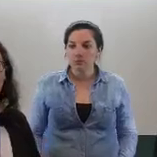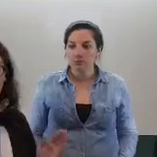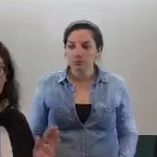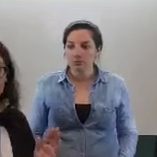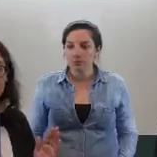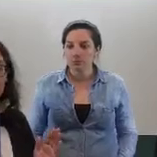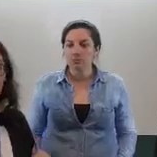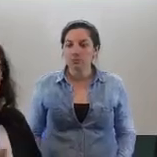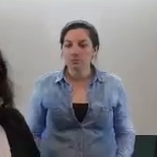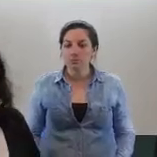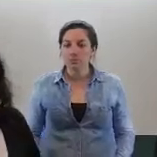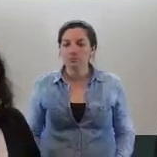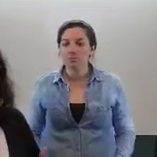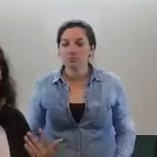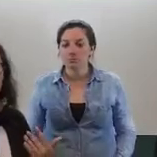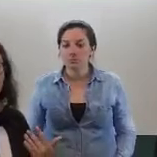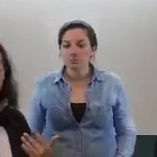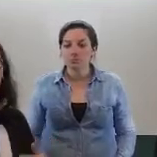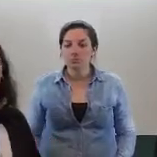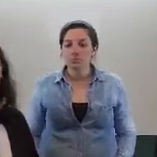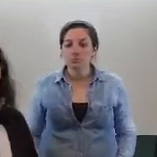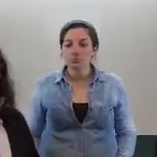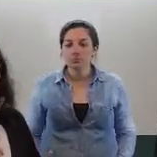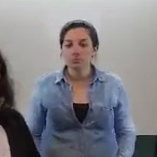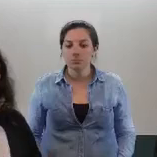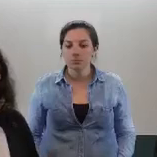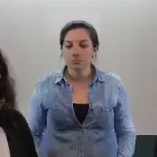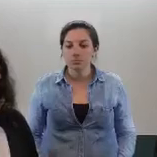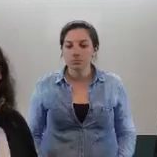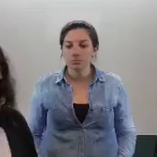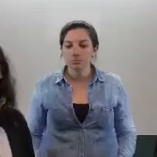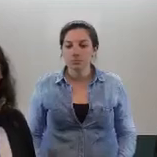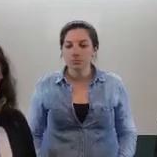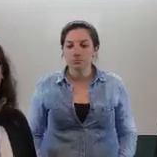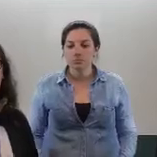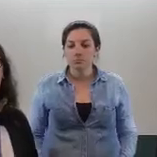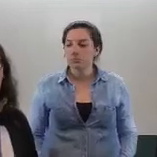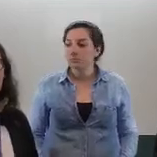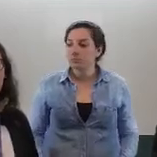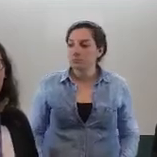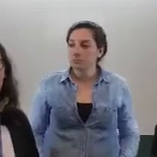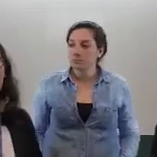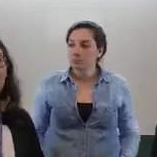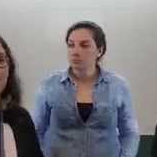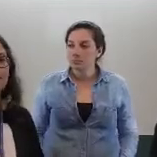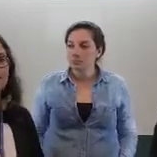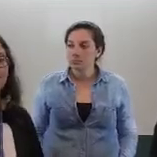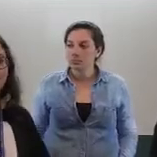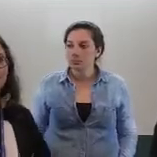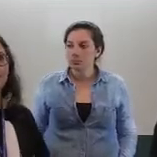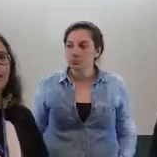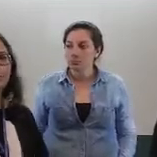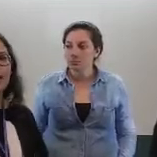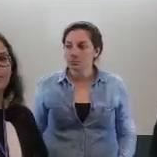o apêndice, o anexo e o índice. Qual é a diferença entre apêndice e anexo? Sempre é bom lembrar.